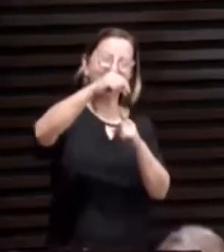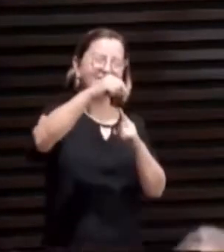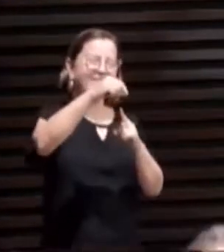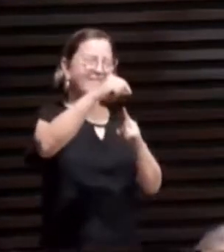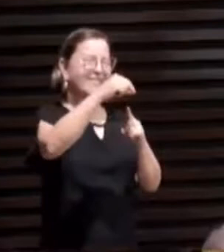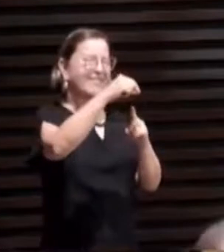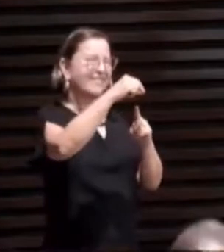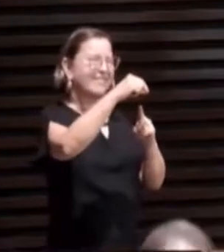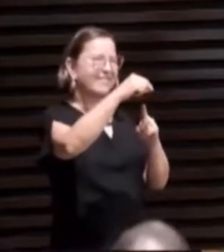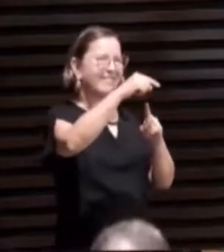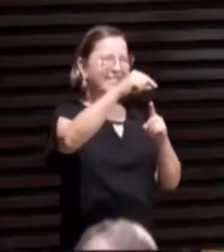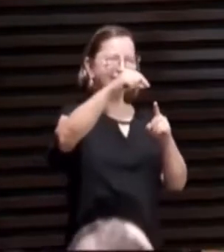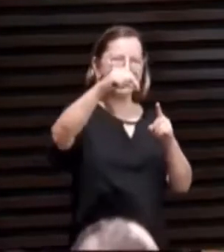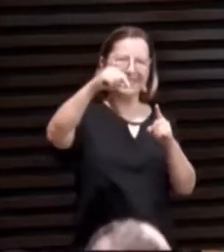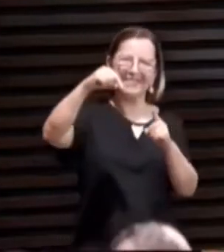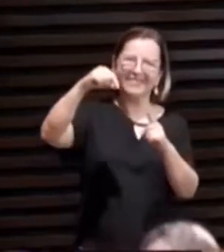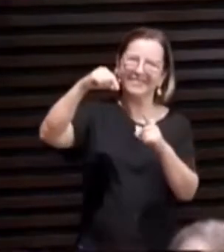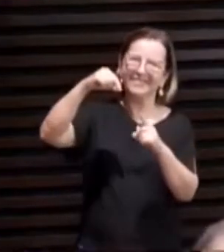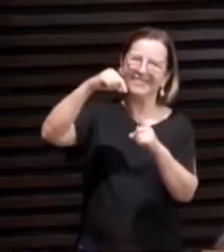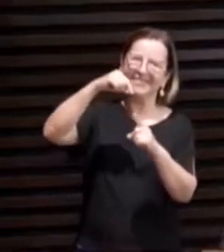Santo,